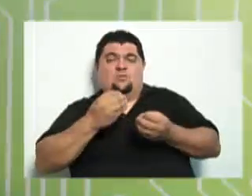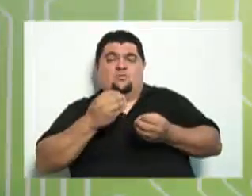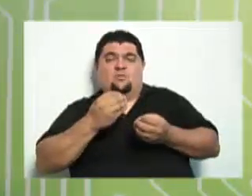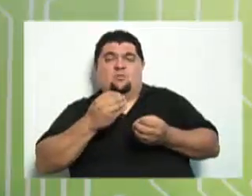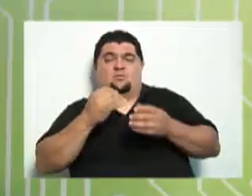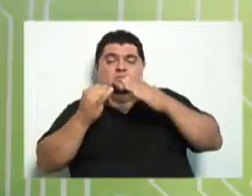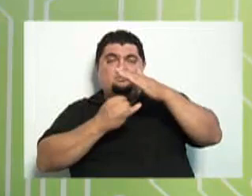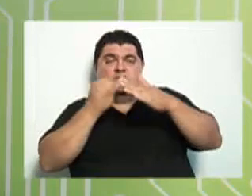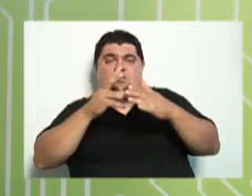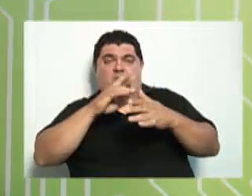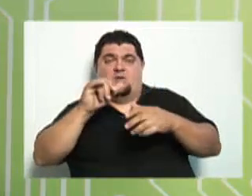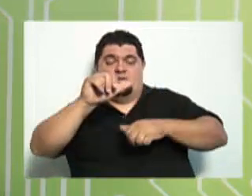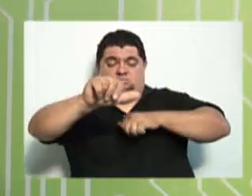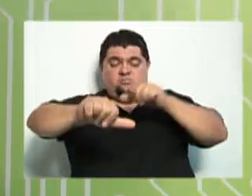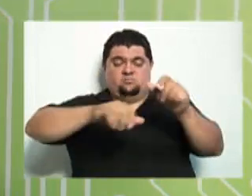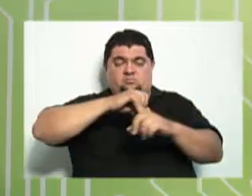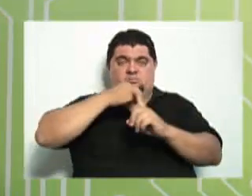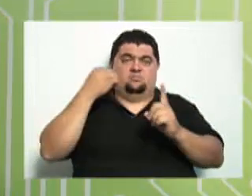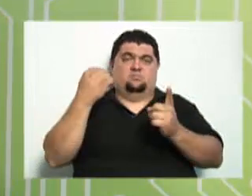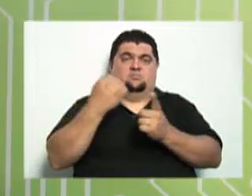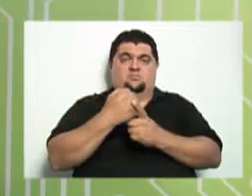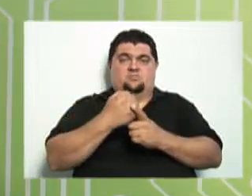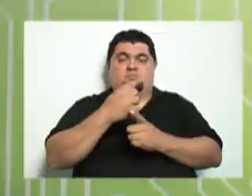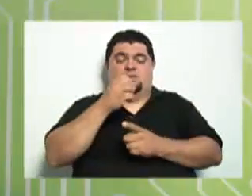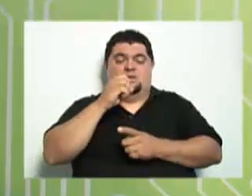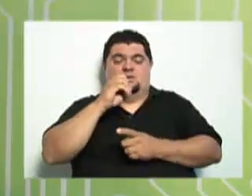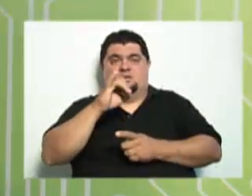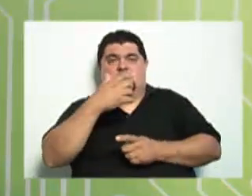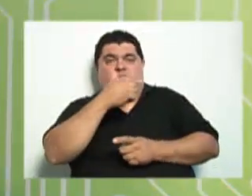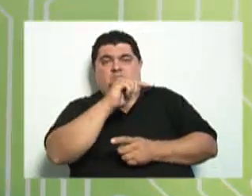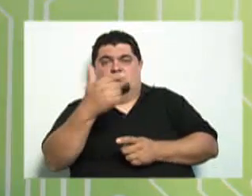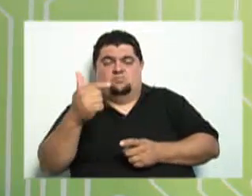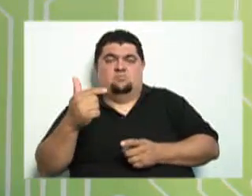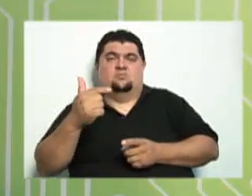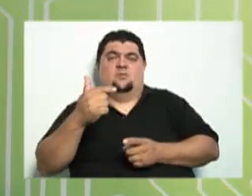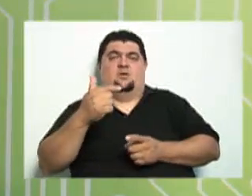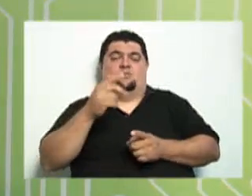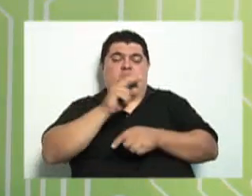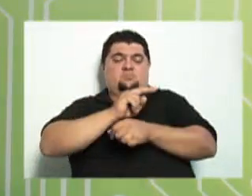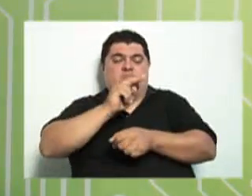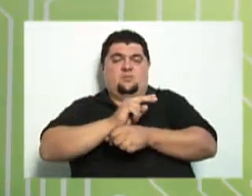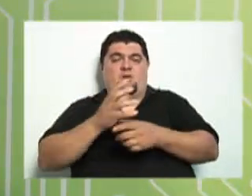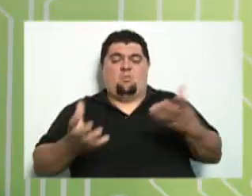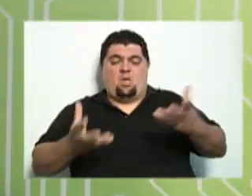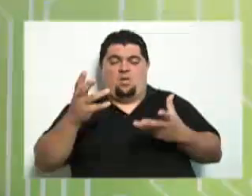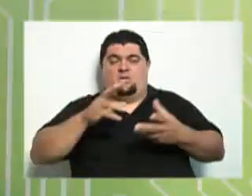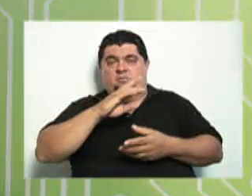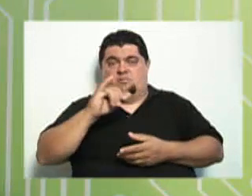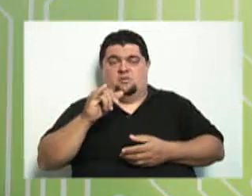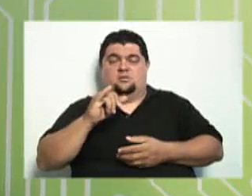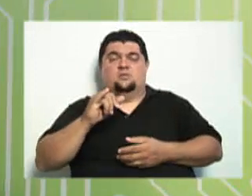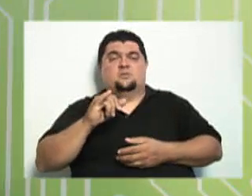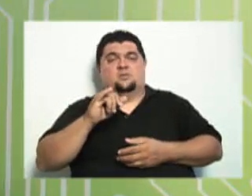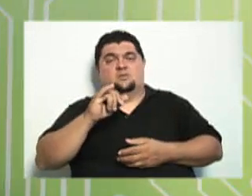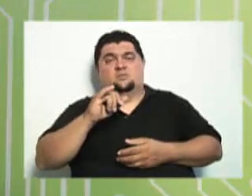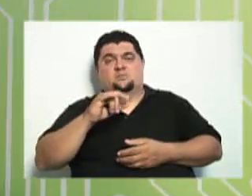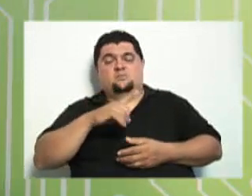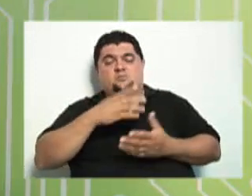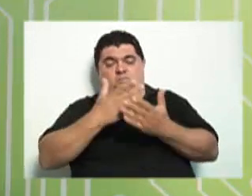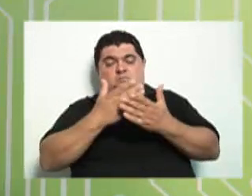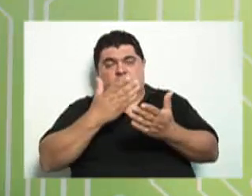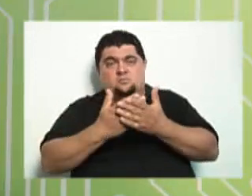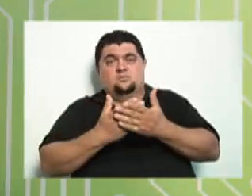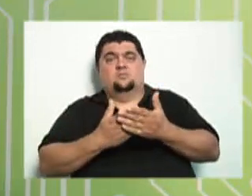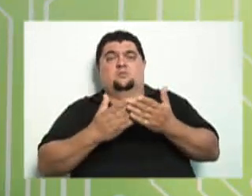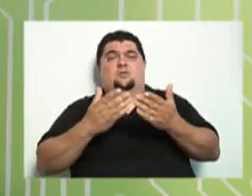uma mudança na nossa sociedade. Quando não tem fiscalização, aumentam as queimadas. Esse é o tipo de situação que nós estudamos quando a gente